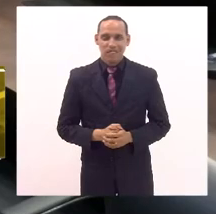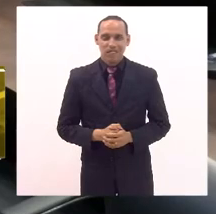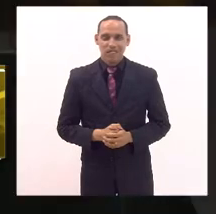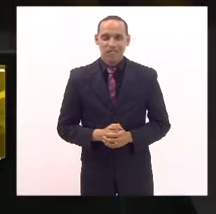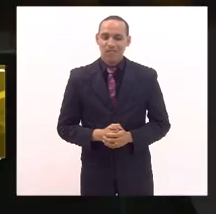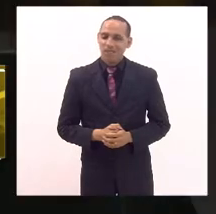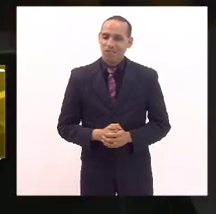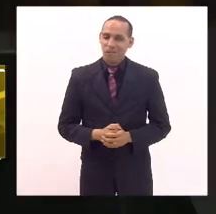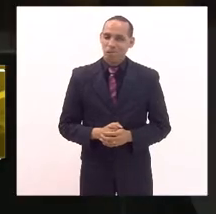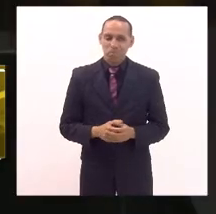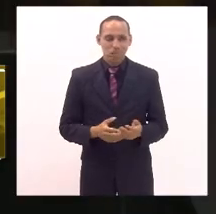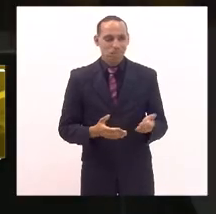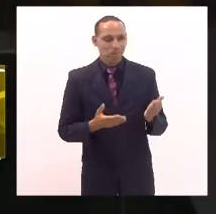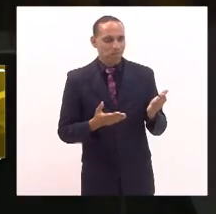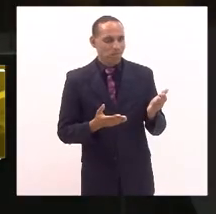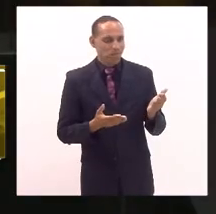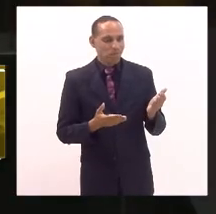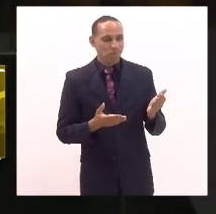Excelentíssimo senhor